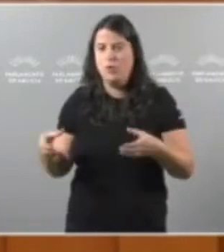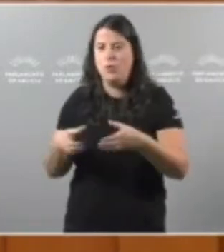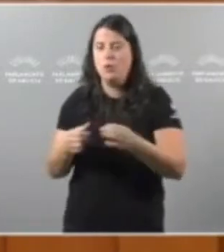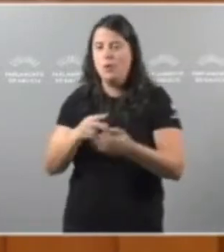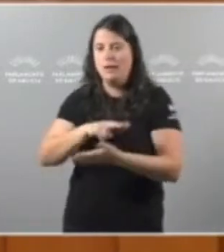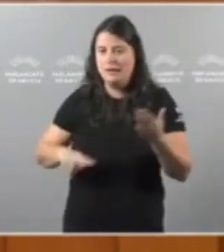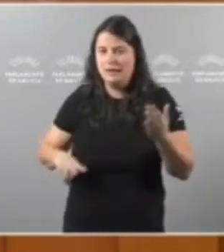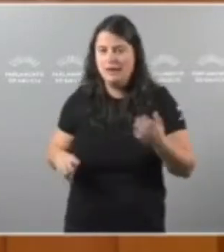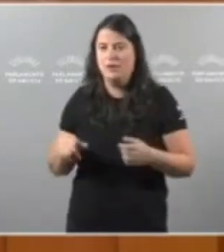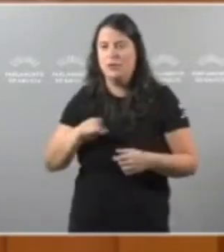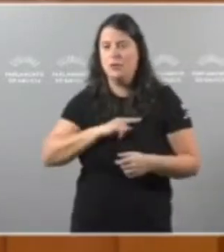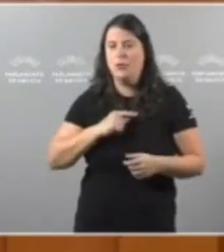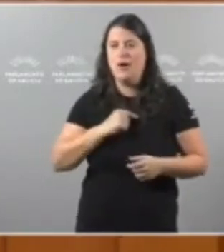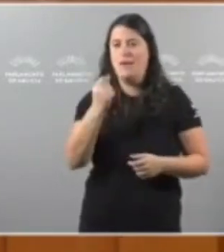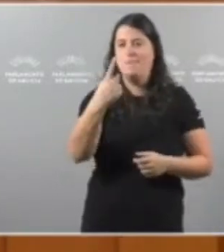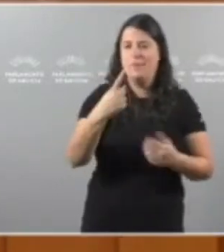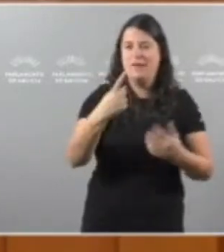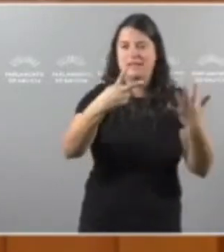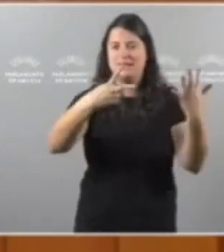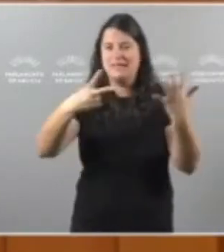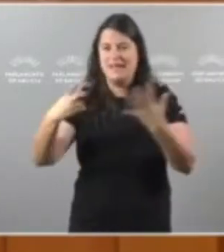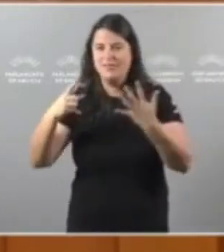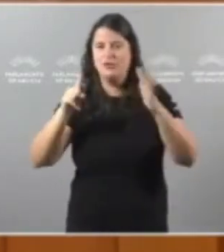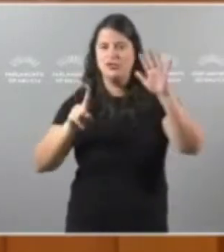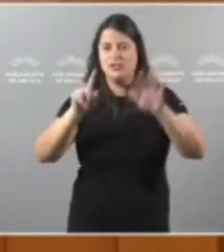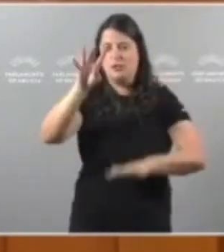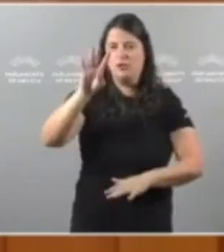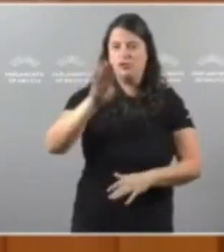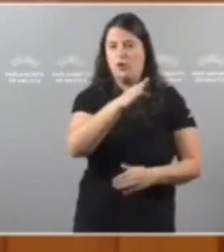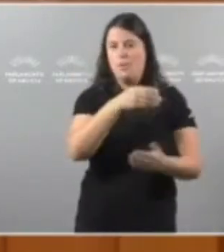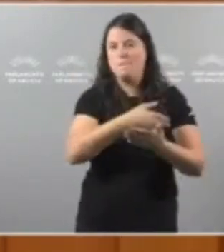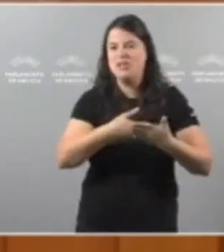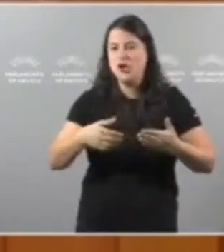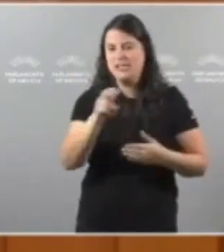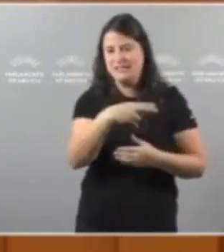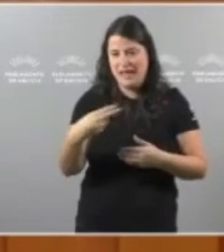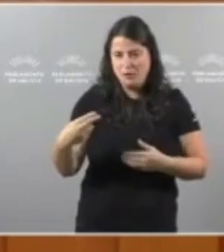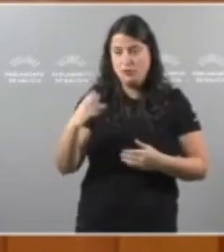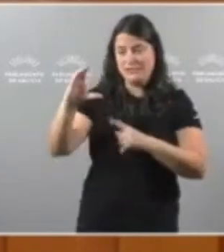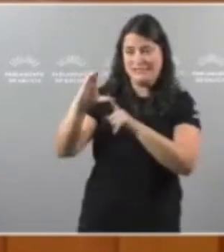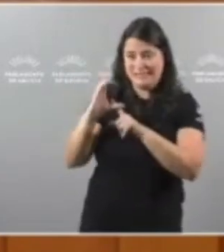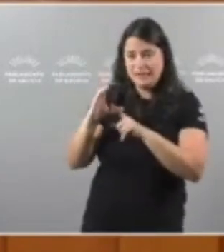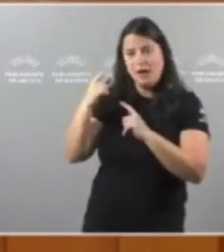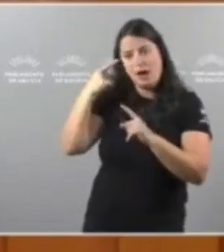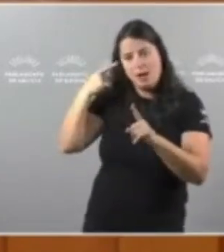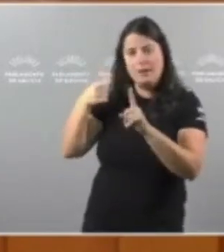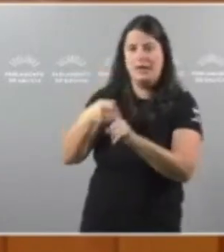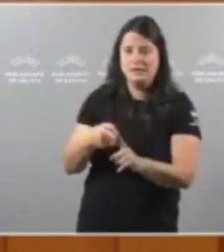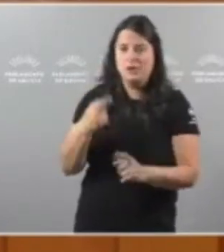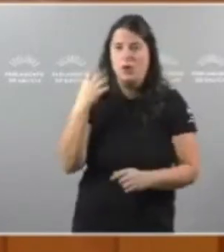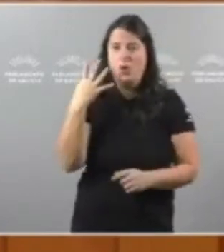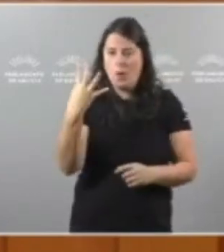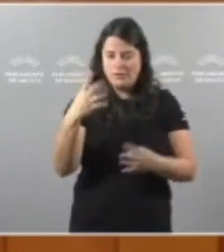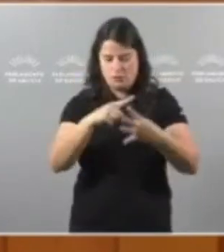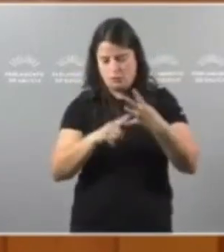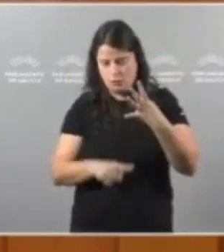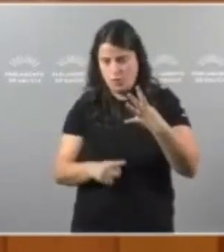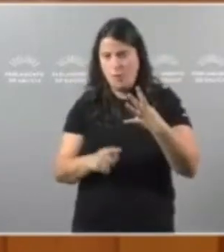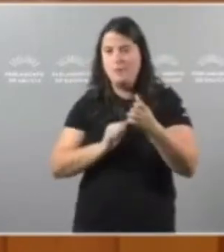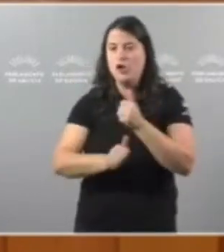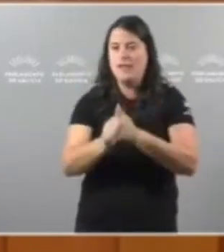Cambiaría o destino De 1764 Millóns De euros Para dilixilo A 4 grandes Prioridades